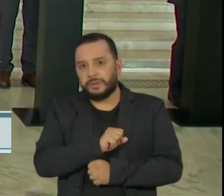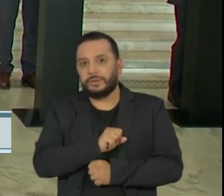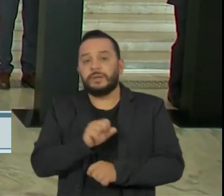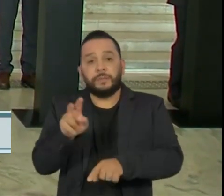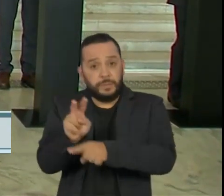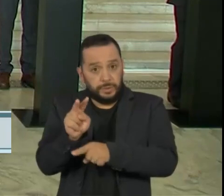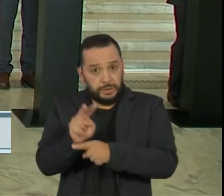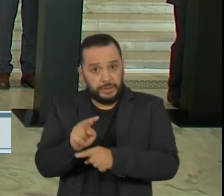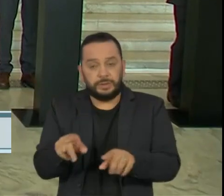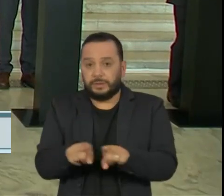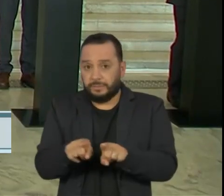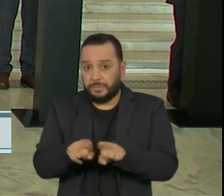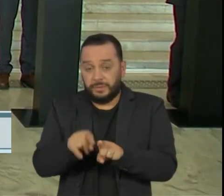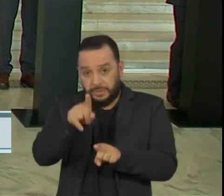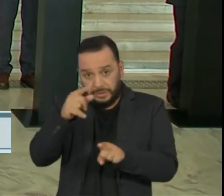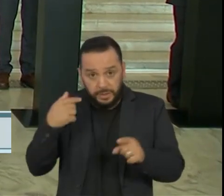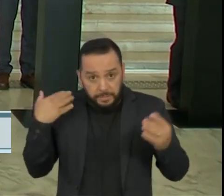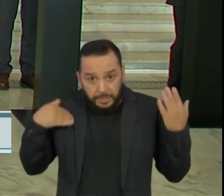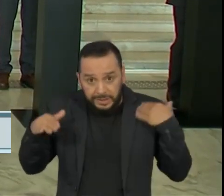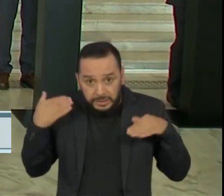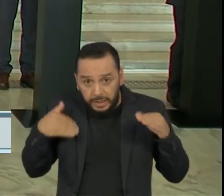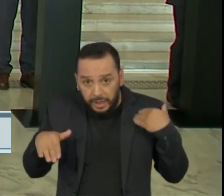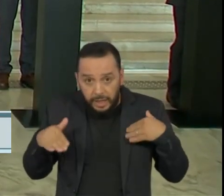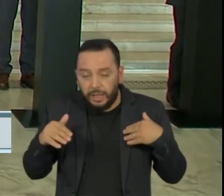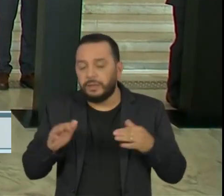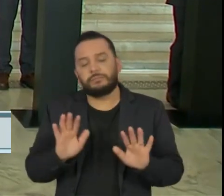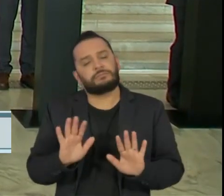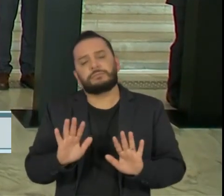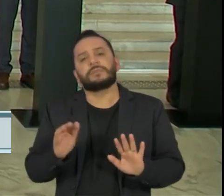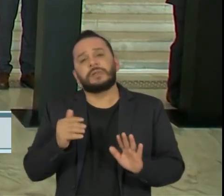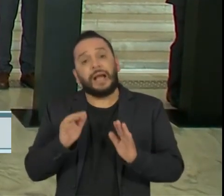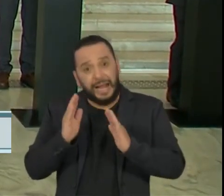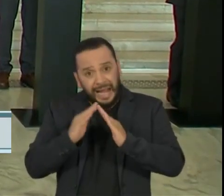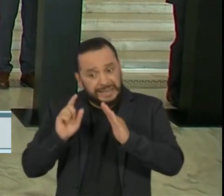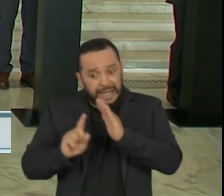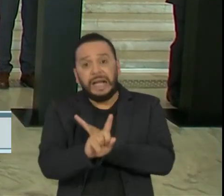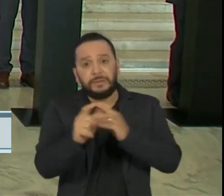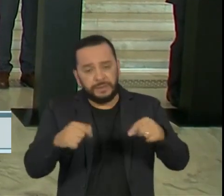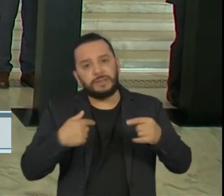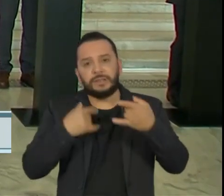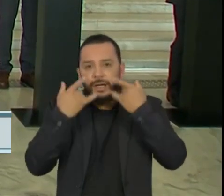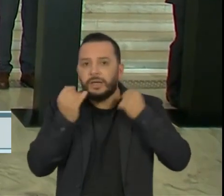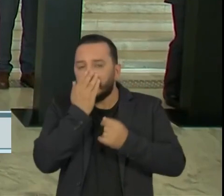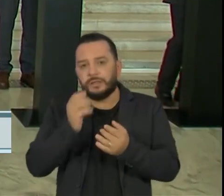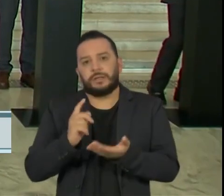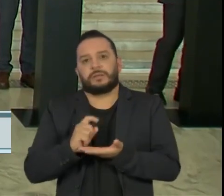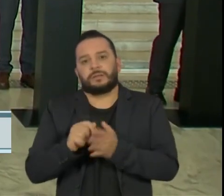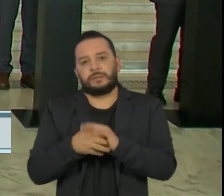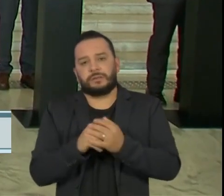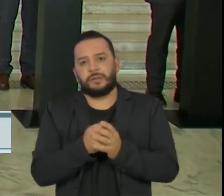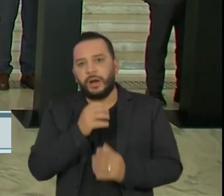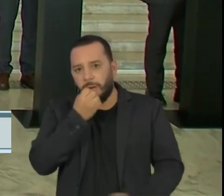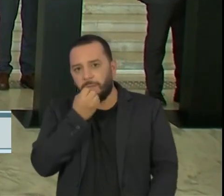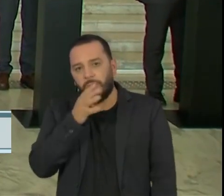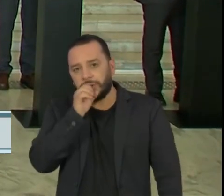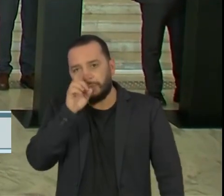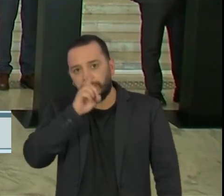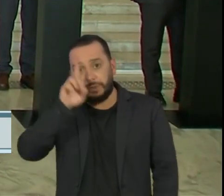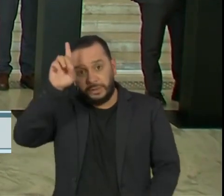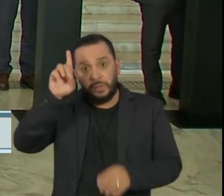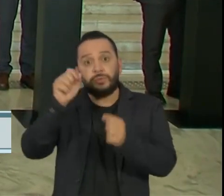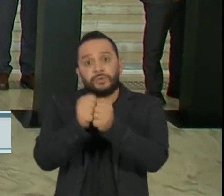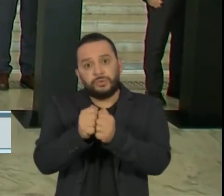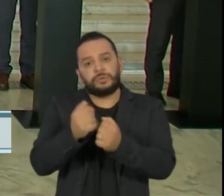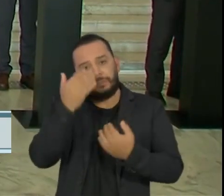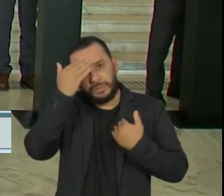protejam também. Se tiverem que sair, usem máscara, lavem as suas mãos, usem álcool gel. Um bom fim de semana a todos, fiquem com Deus, muito